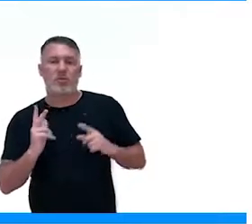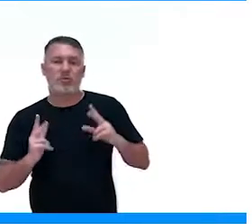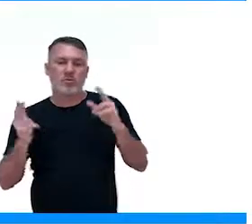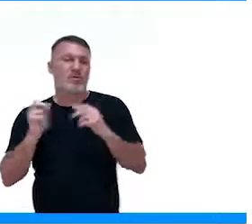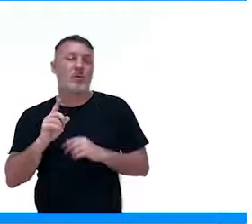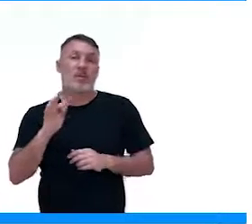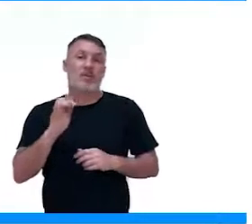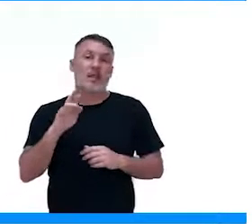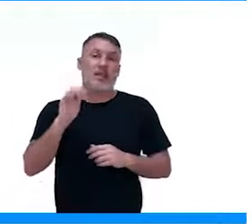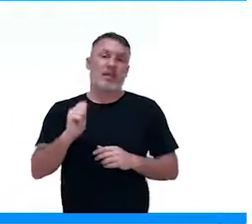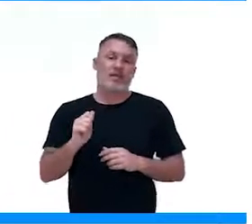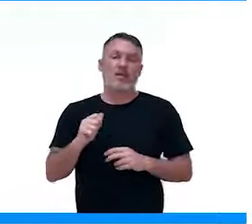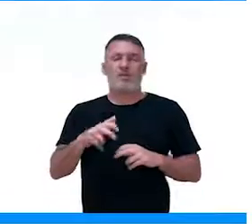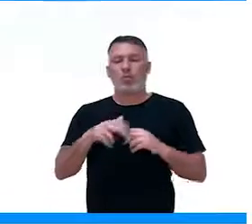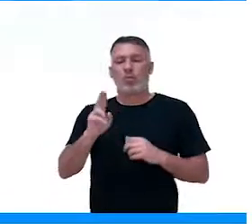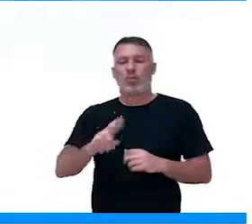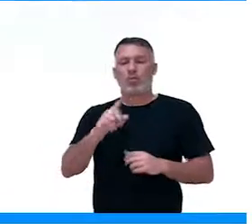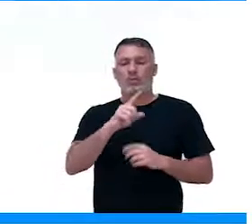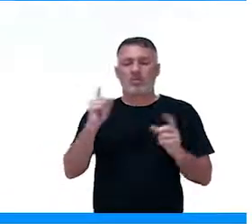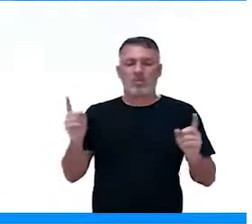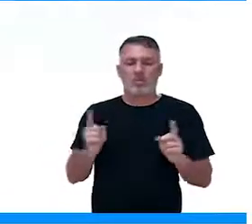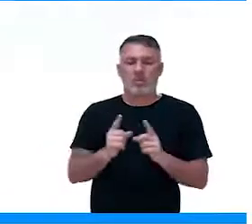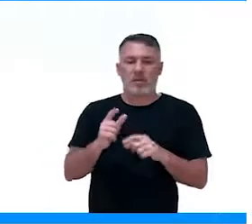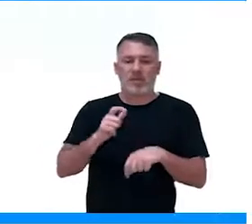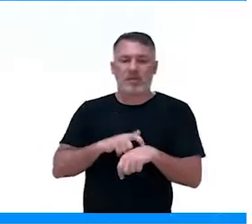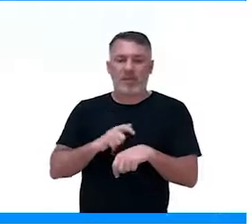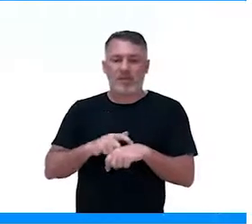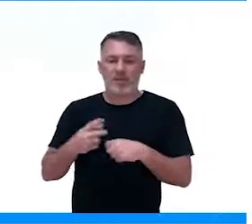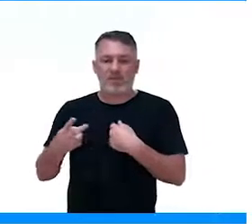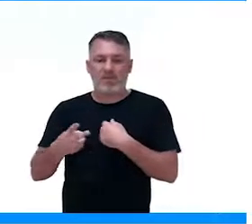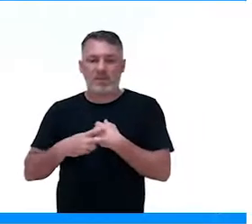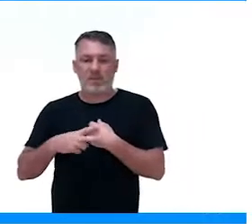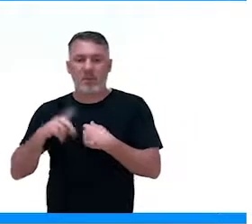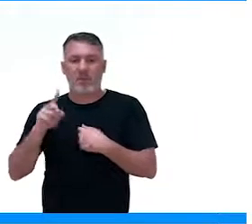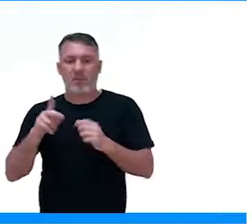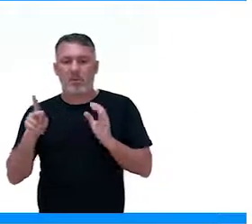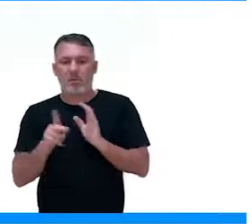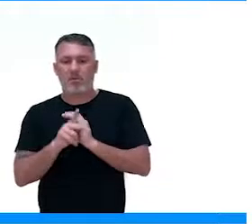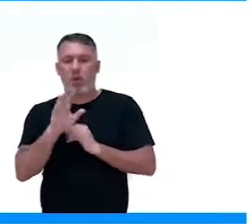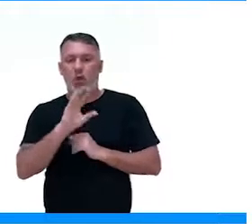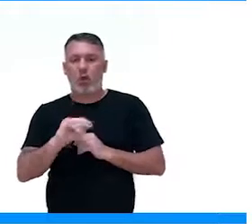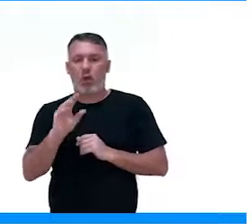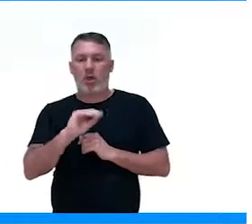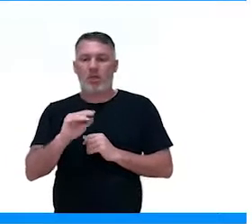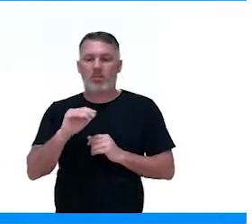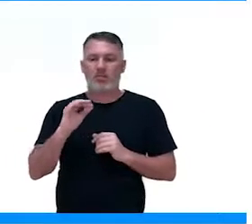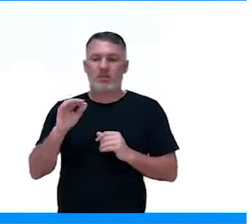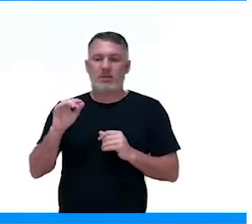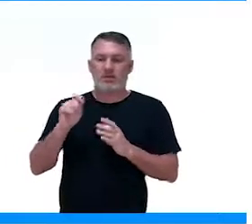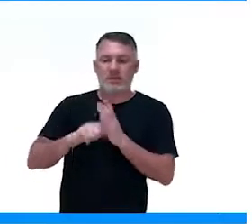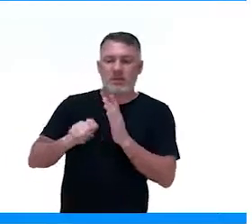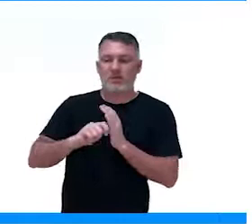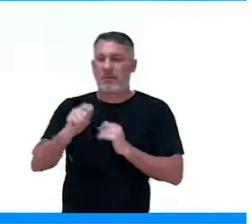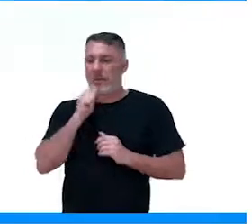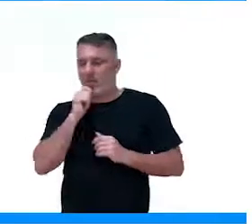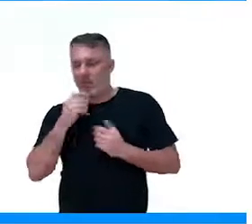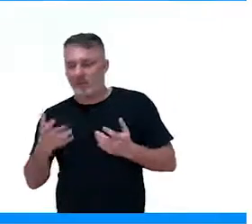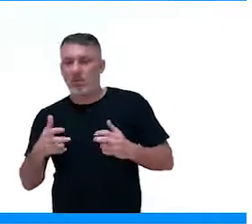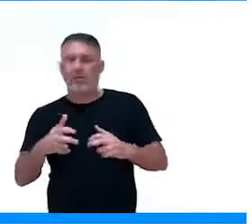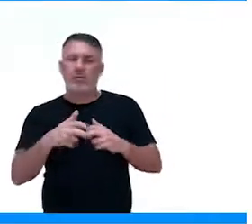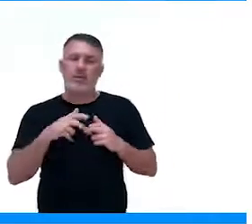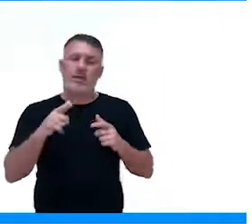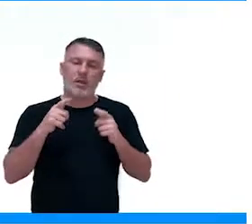Em futuro do pretérito. Então, o uso aí do tempo verbal foi próprio da oralidade, né? Da fala